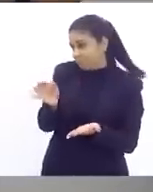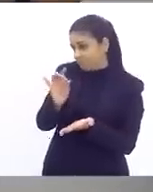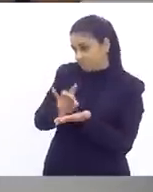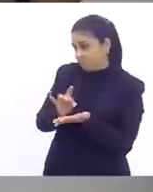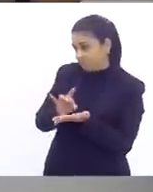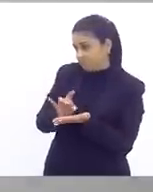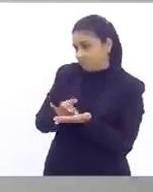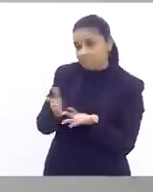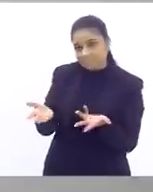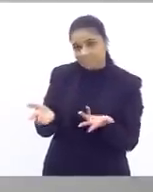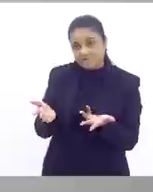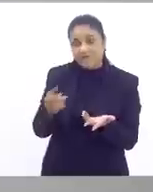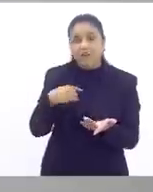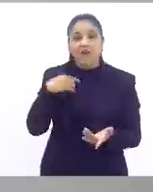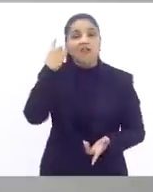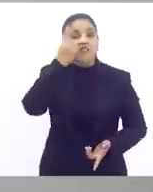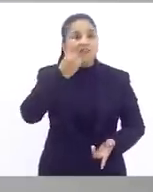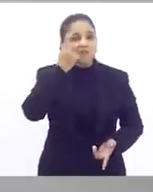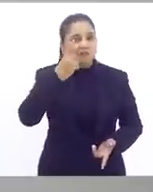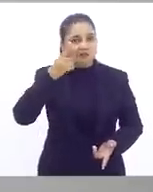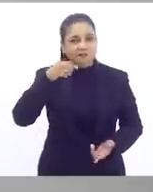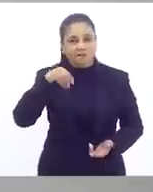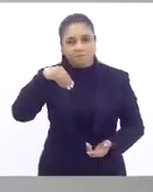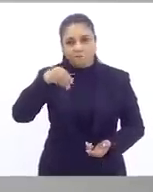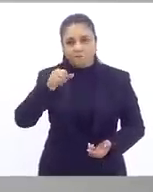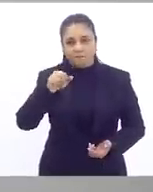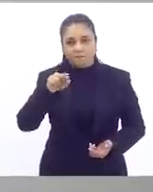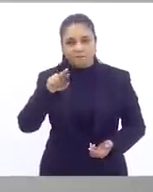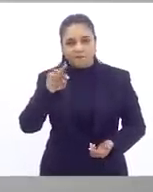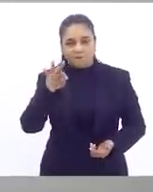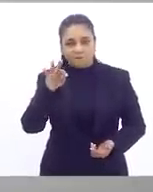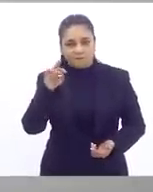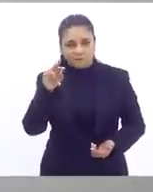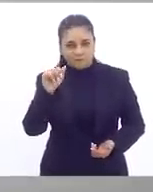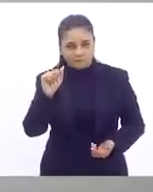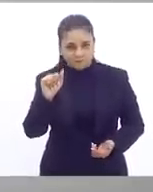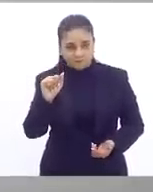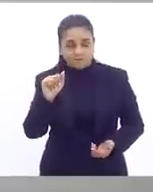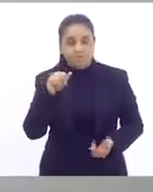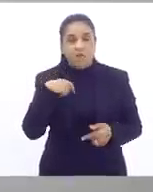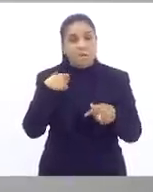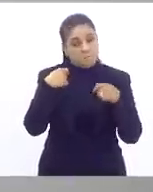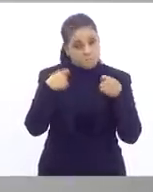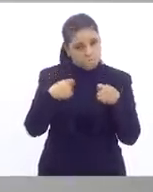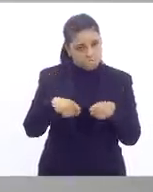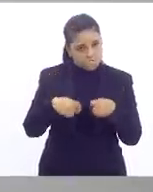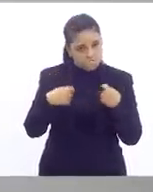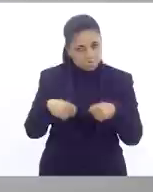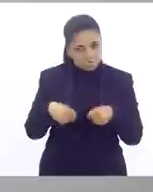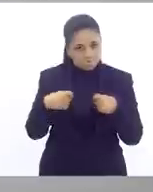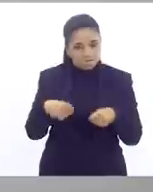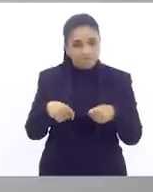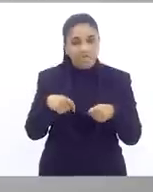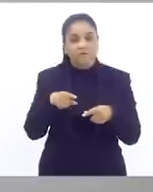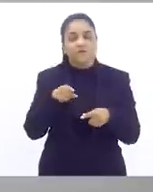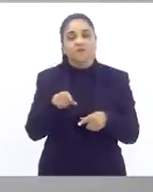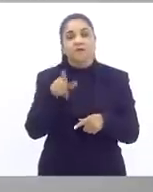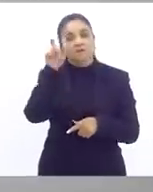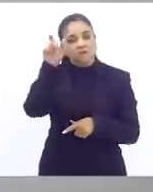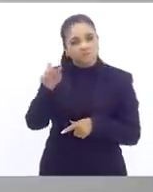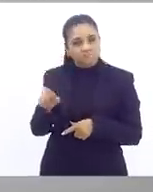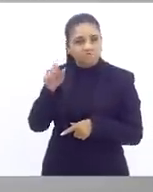agora deputada Marta Rocha era necessário que vossa